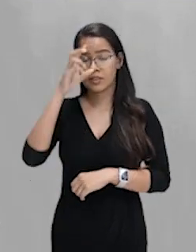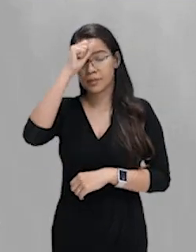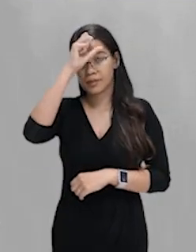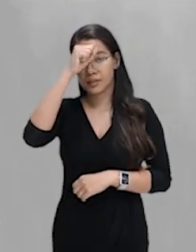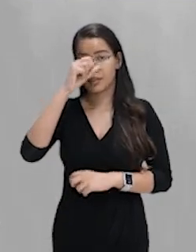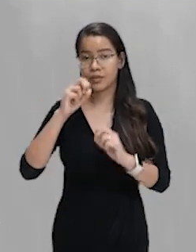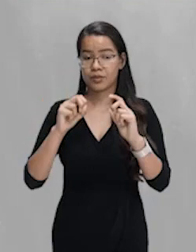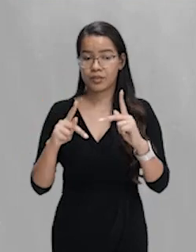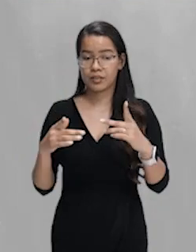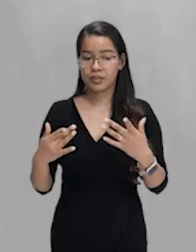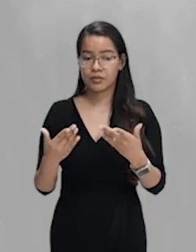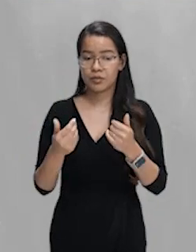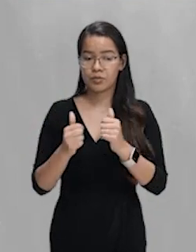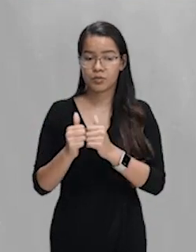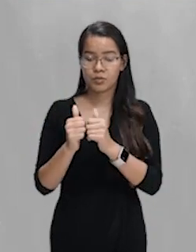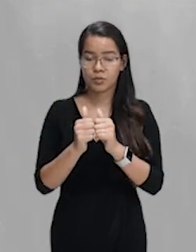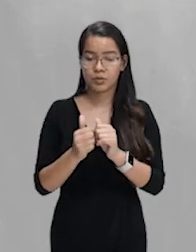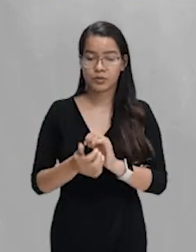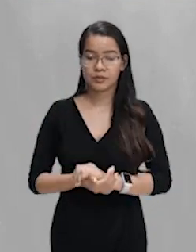aprenderam, tá bom? Então, vamos lá.